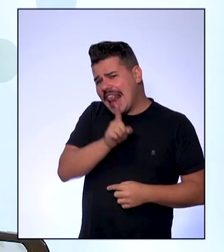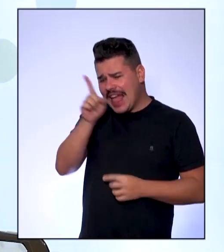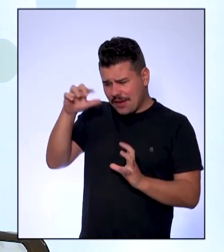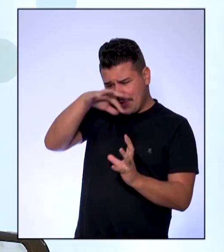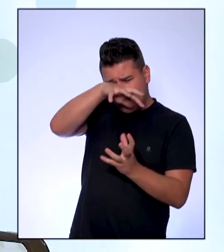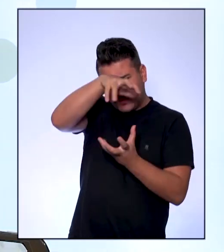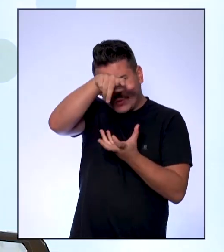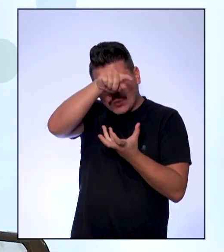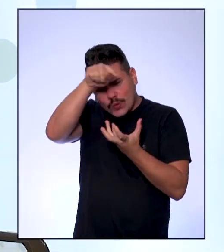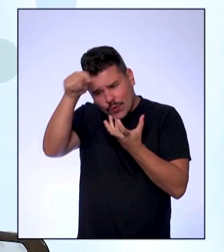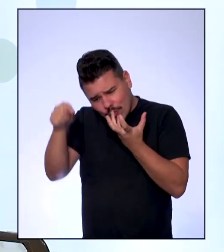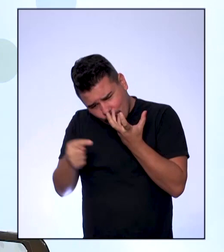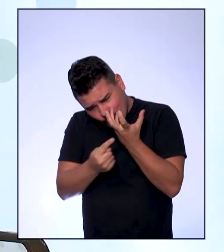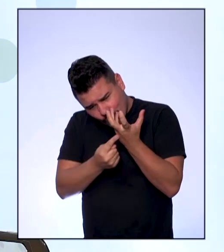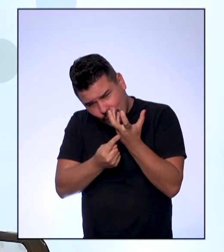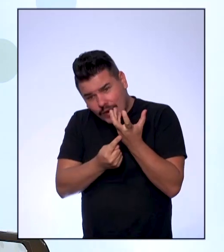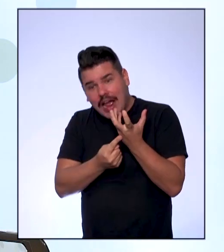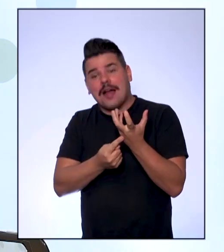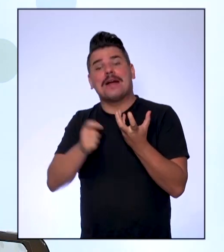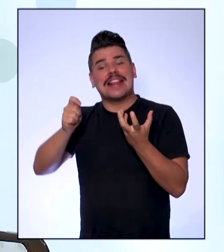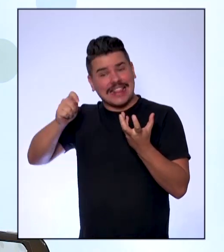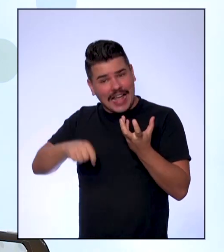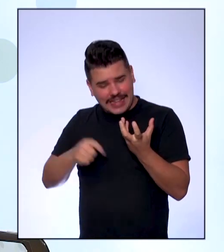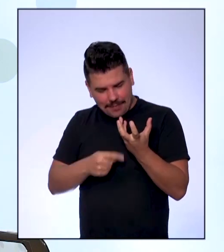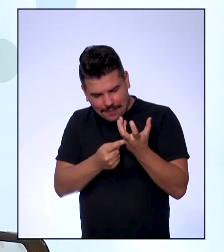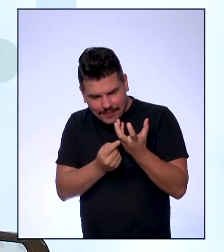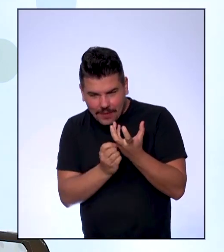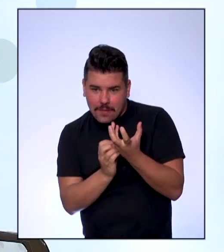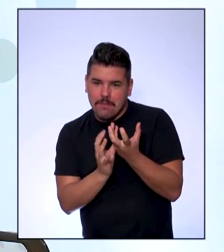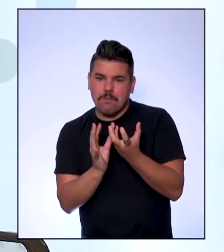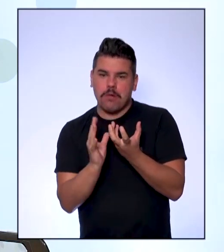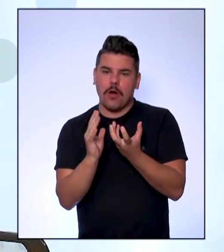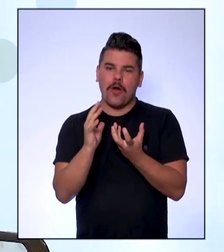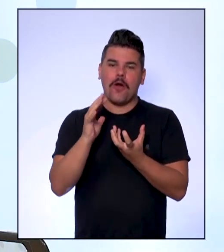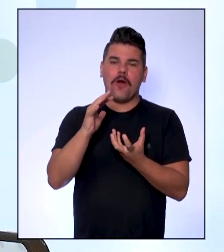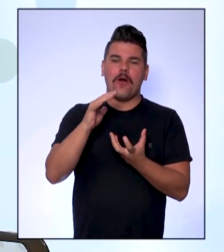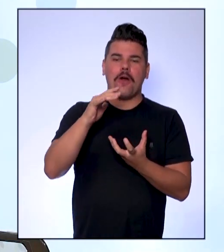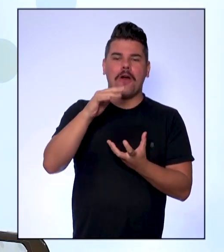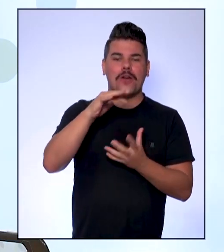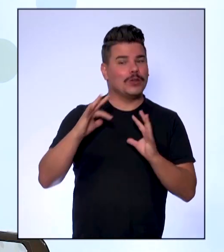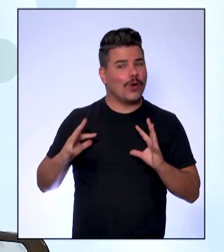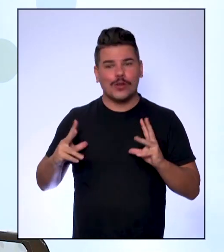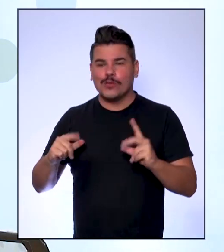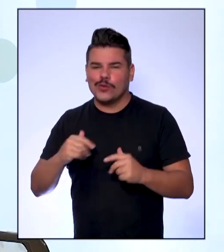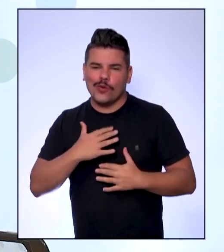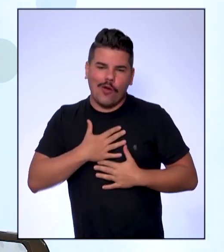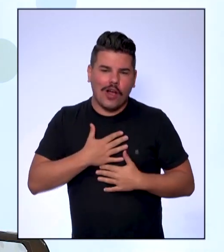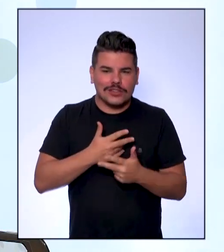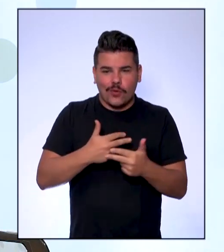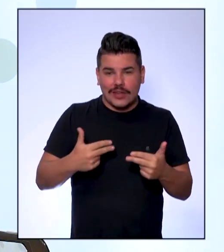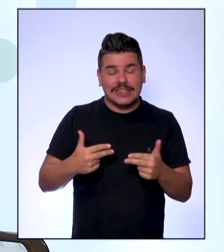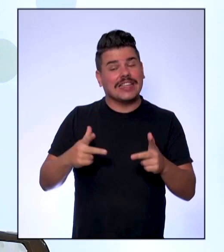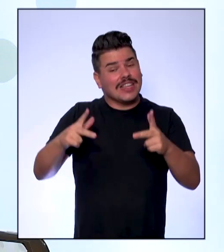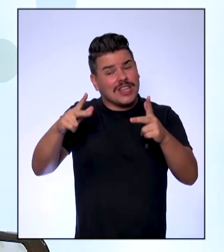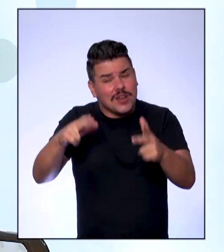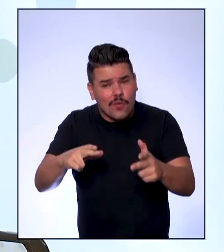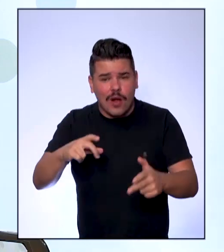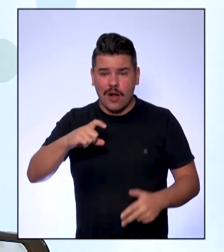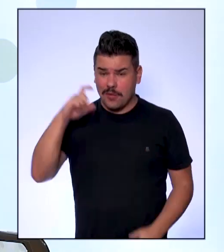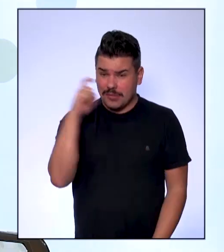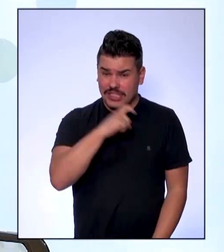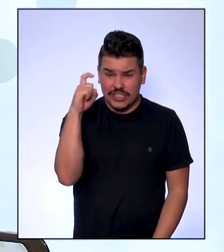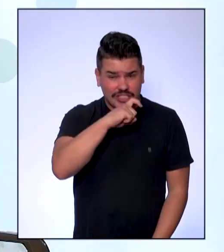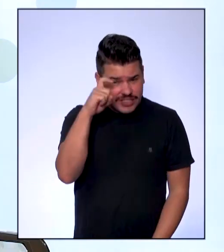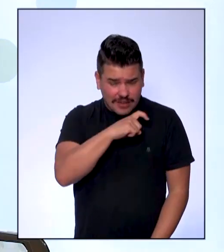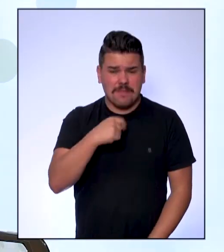tem acesso como se estivesse aqui do nosso lado e em tempo real. Então, isso mostra para a gente que as notícias falsas, hoje, elas têm uma repercussão